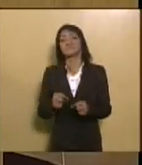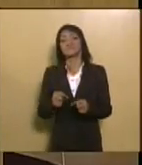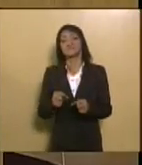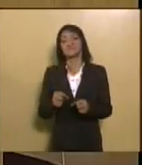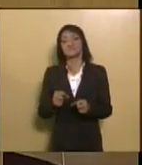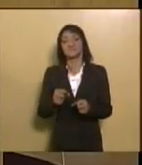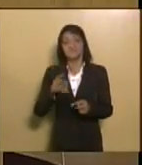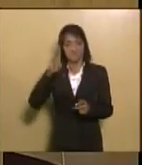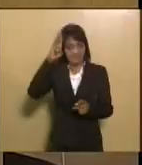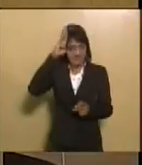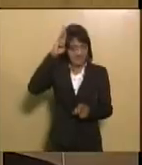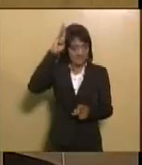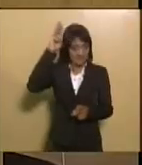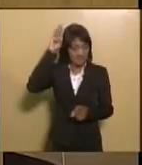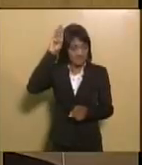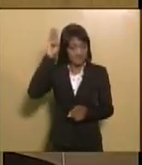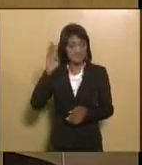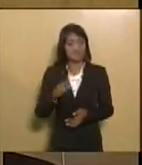Já temos